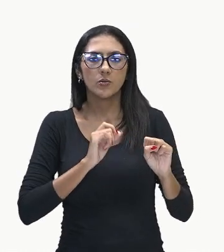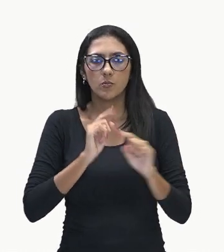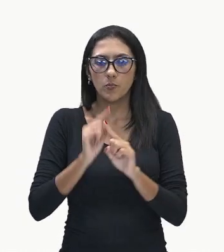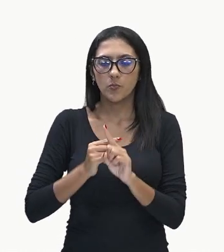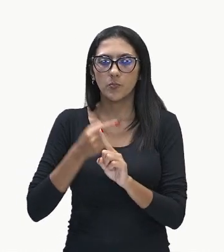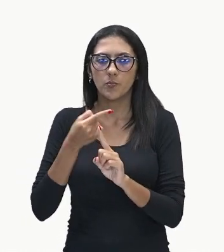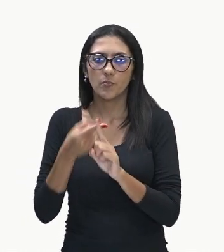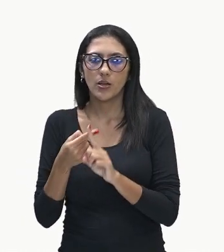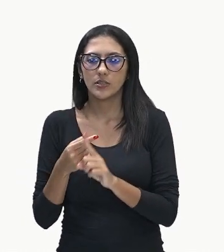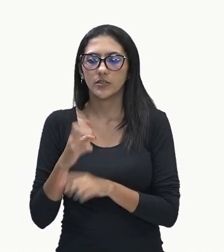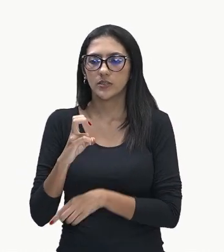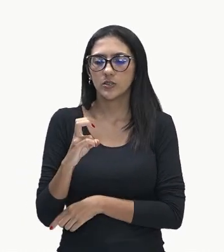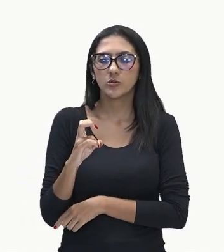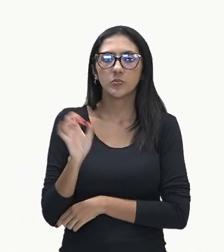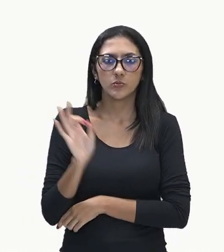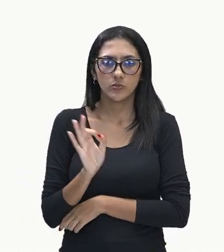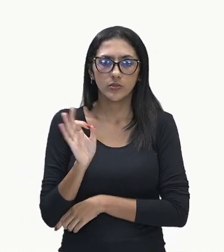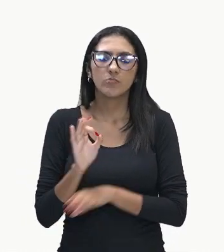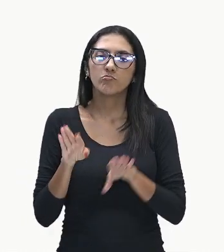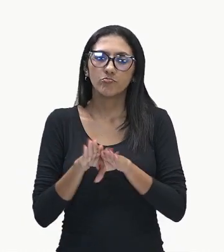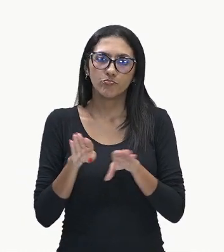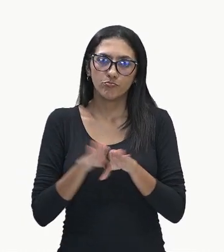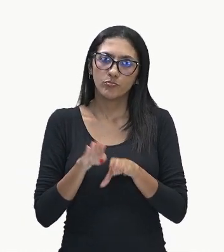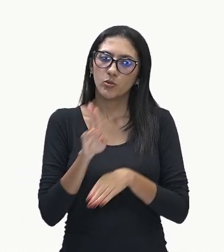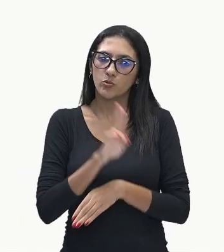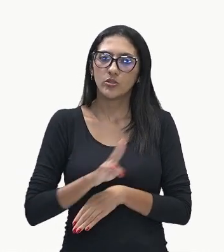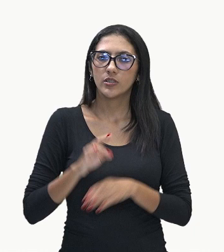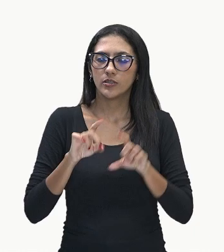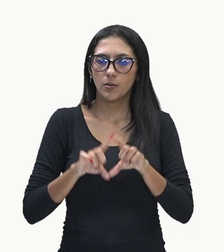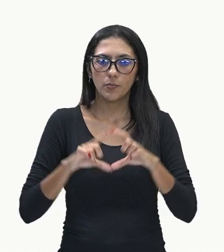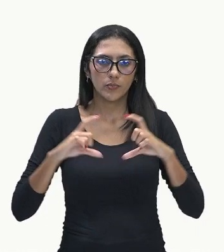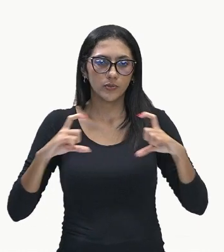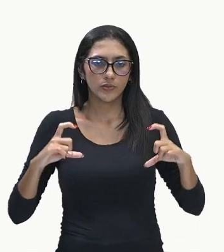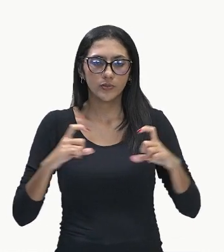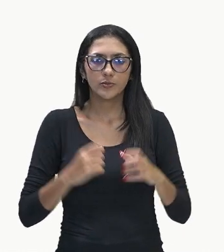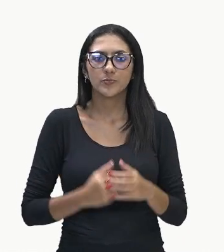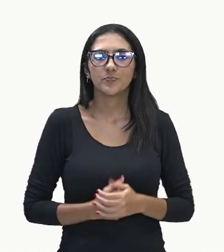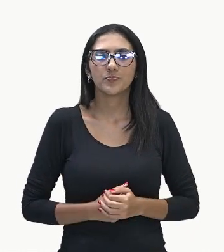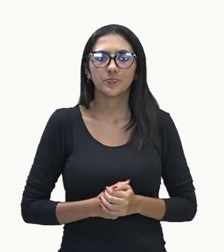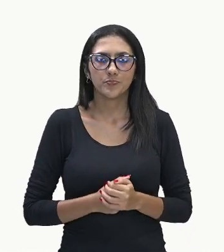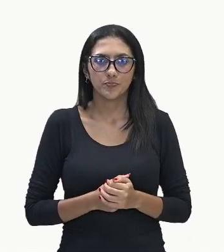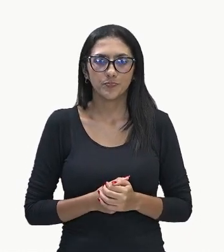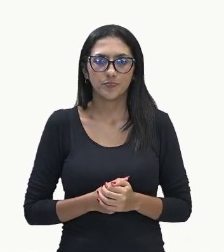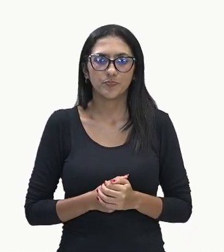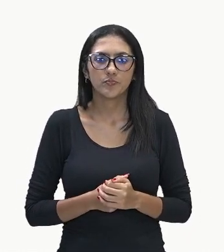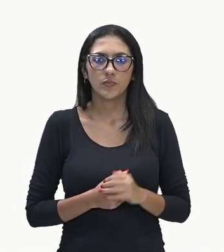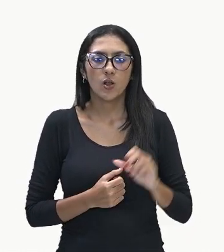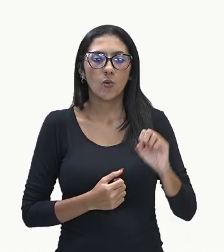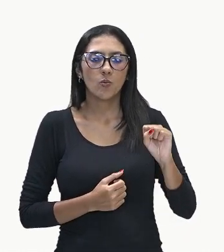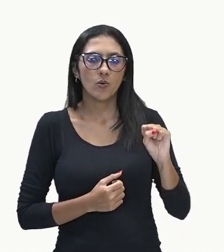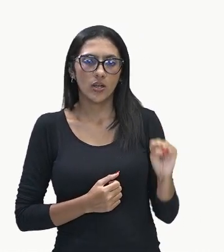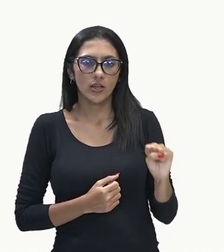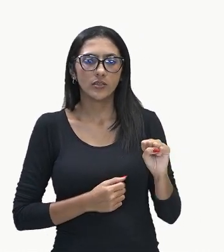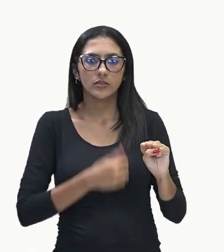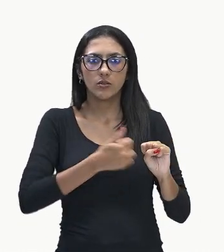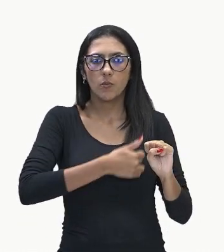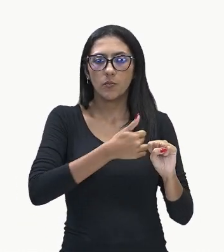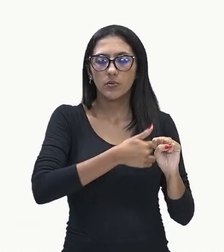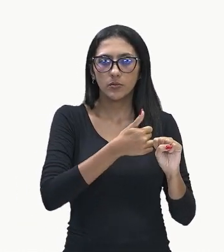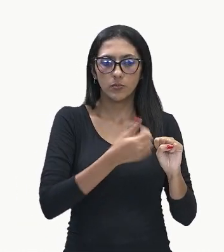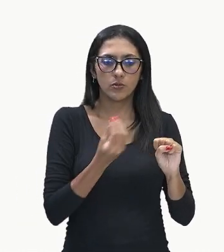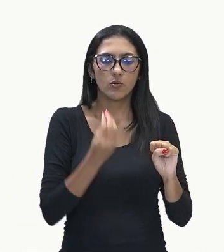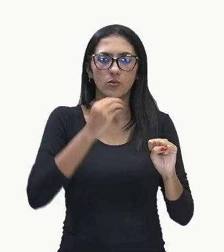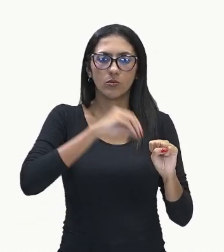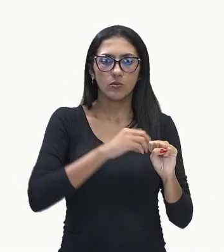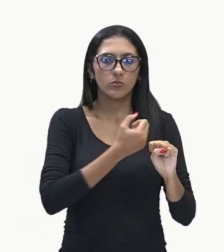dado também aí por uma equação do primeiro grau, onde o salário total vai ser ali o primeiro estipulado, que